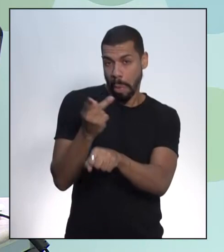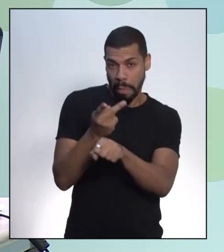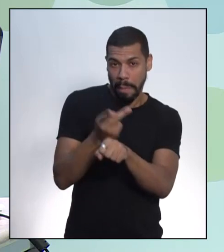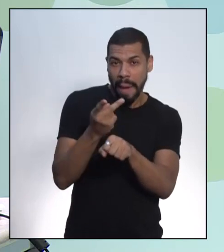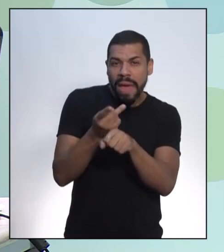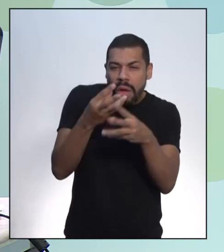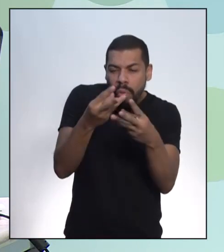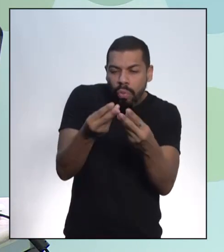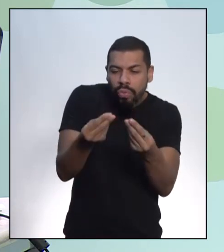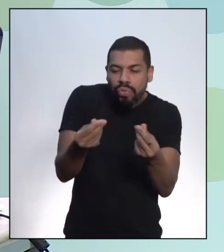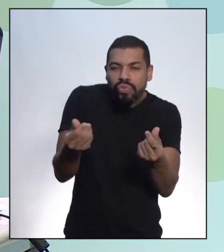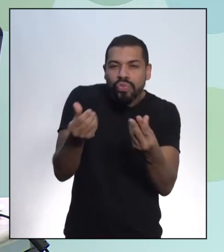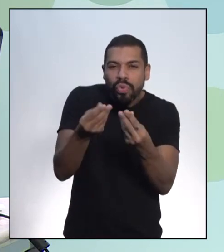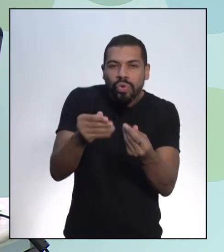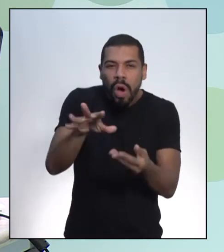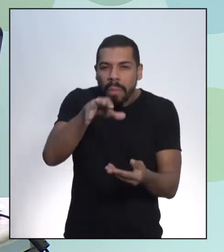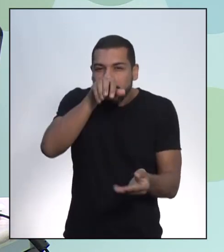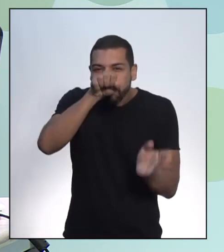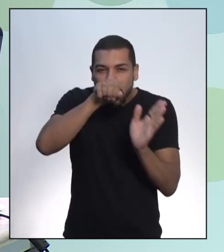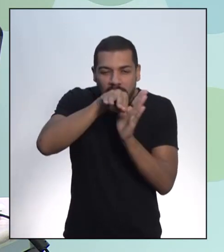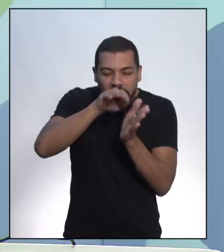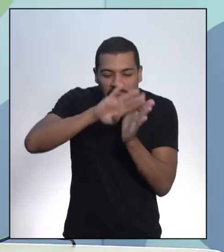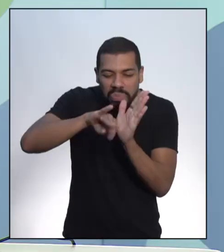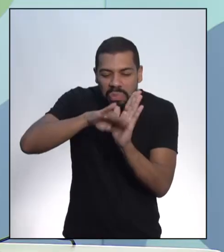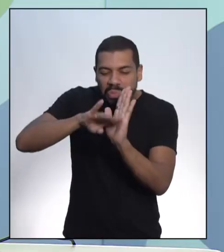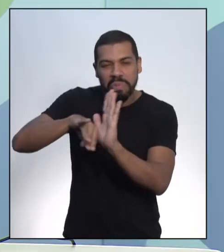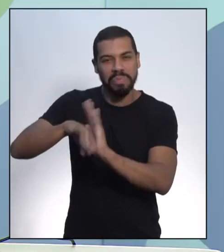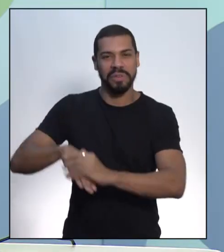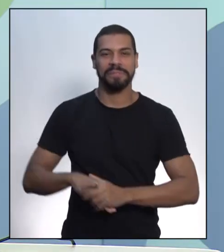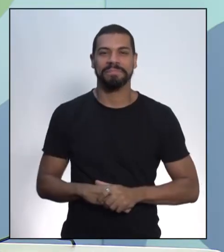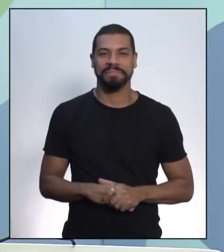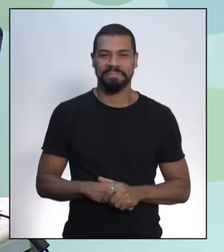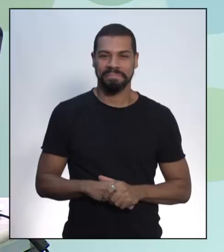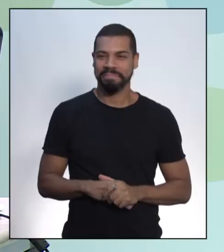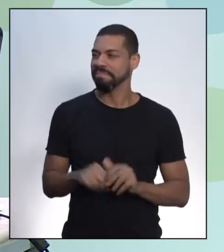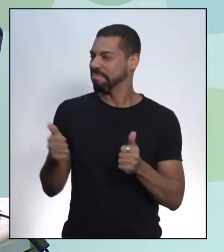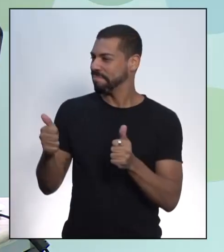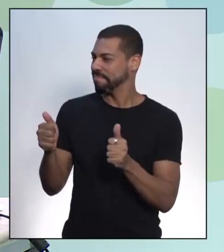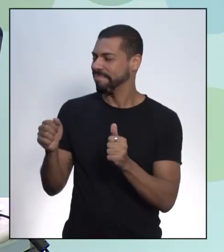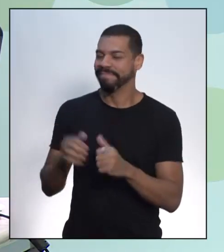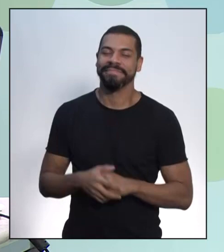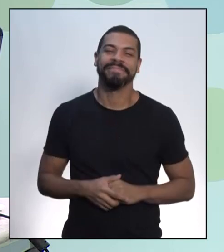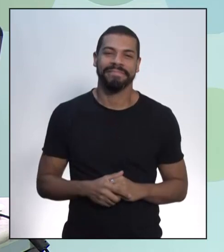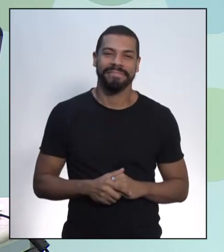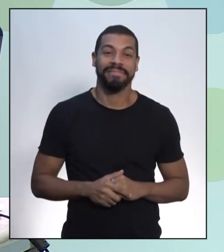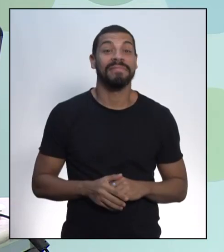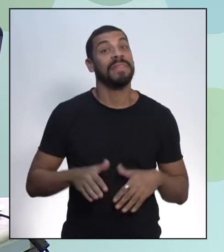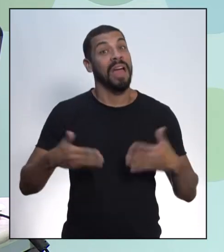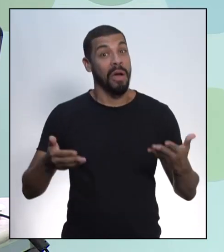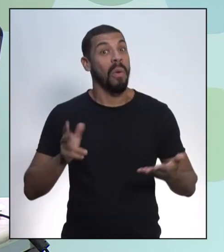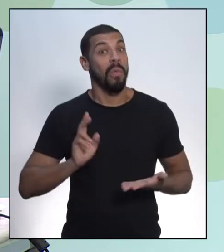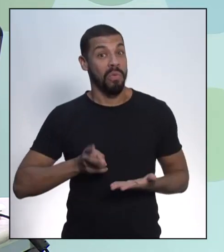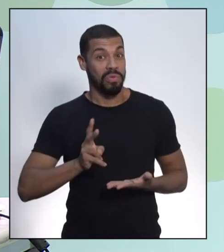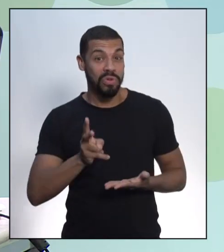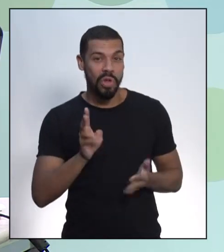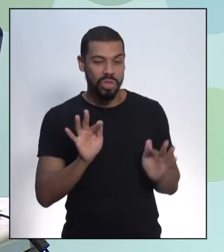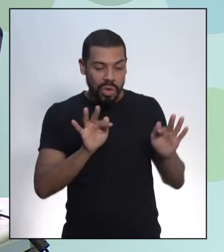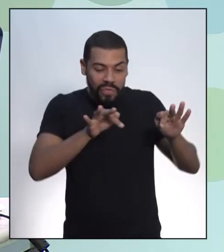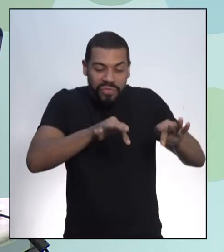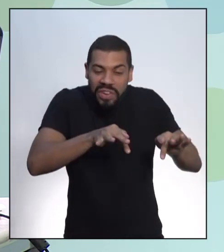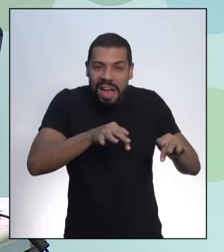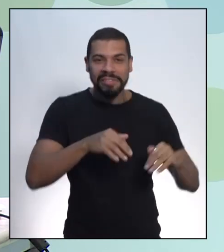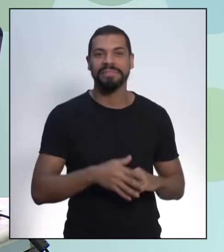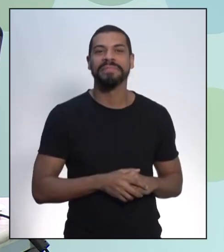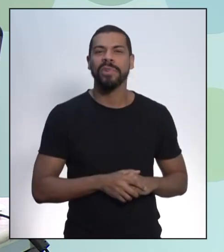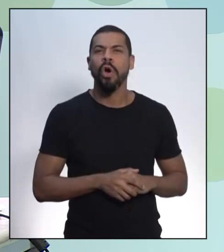cheiro desta água. Mais alguma pergunta, professora? Não, só essas mesmo. Ah, então tá. Então, vamos lá. Só a gente fechando essa parte, né? O